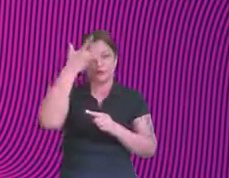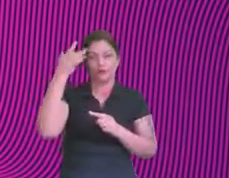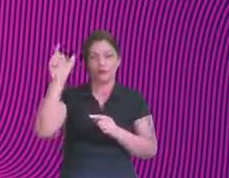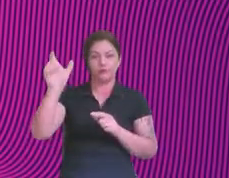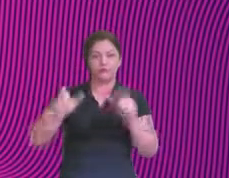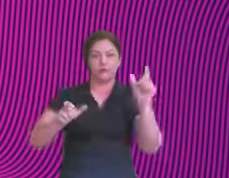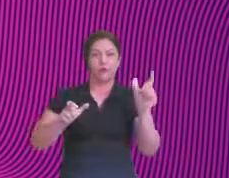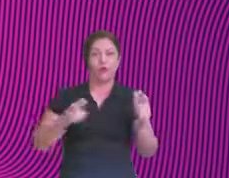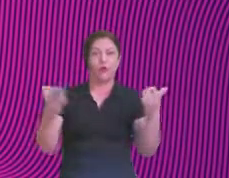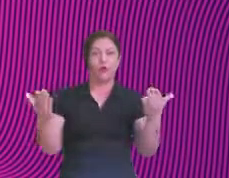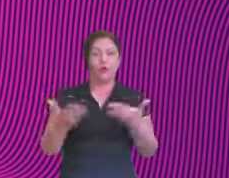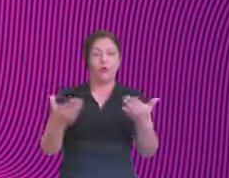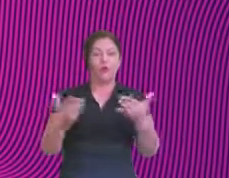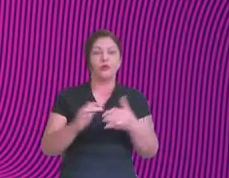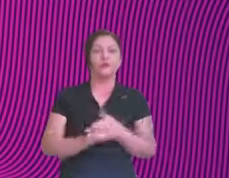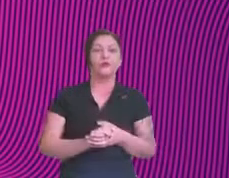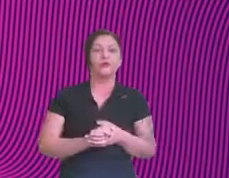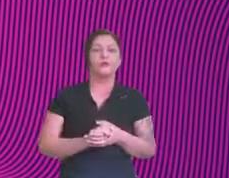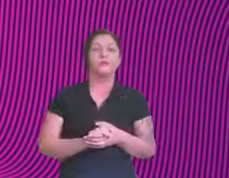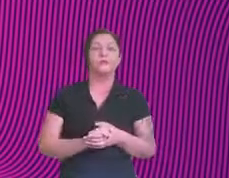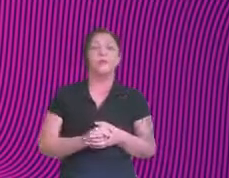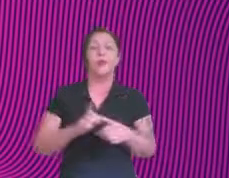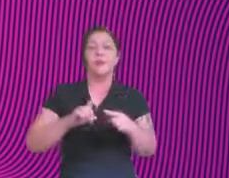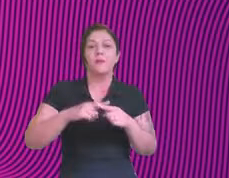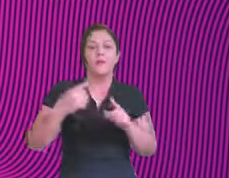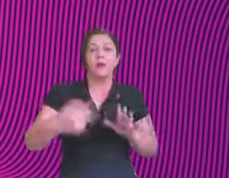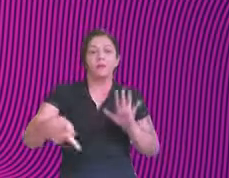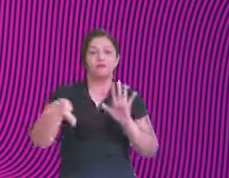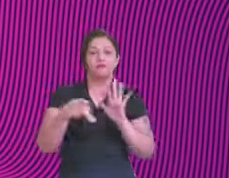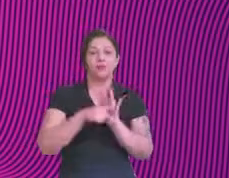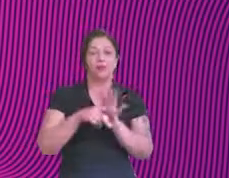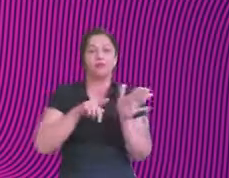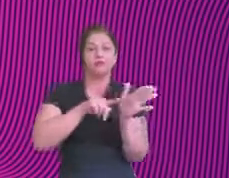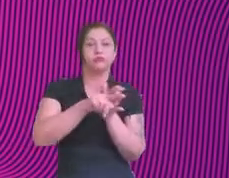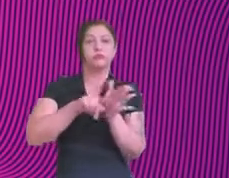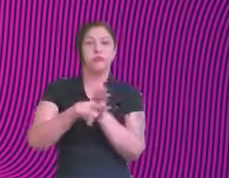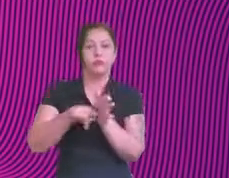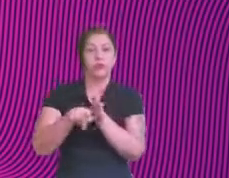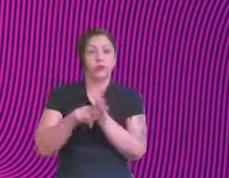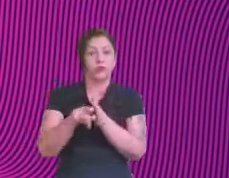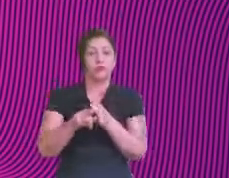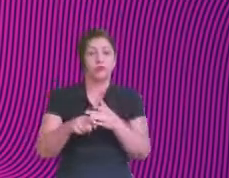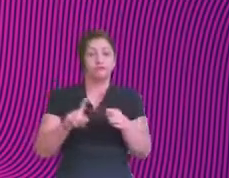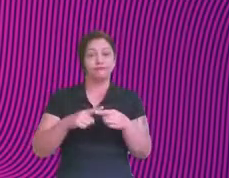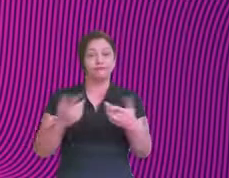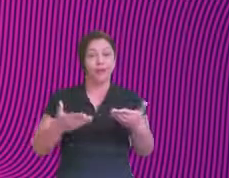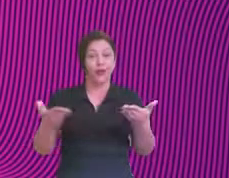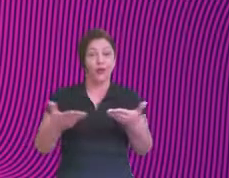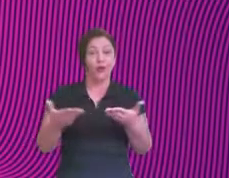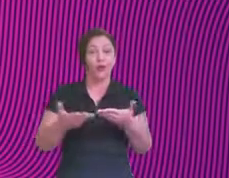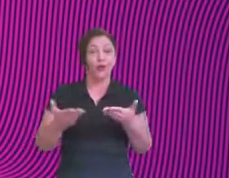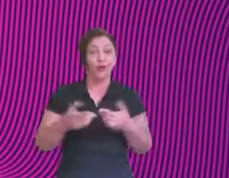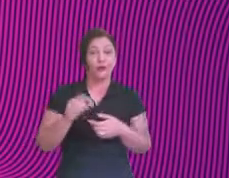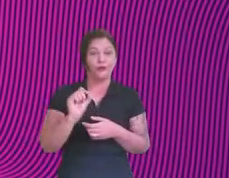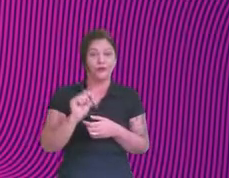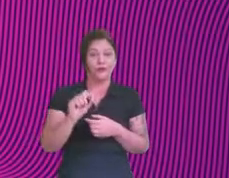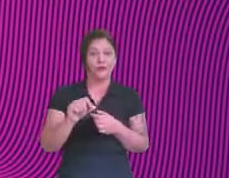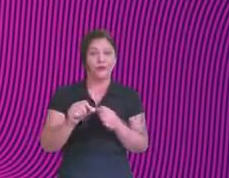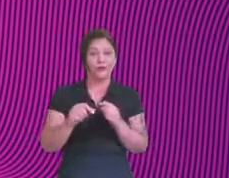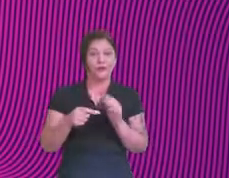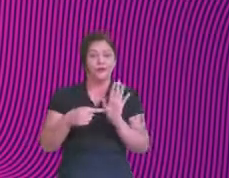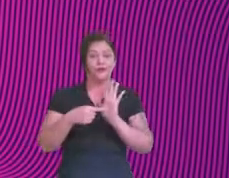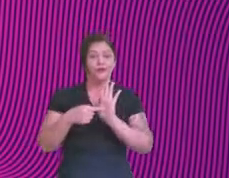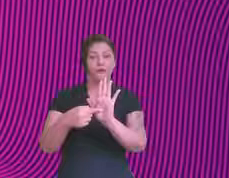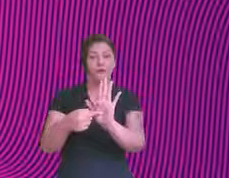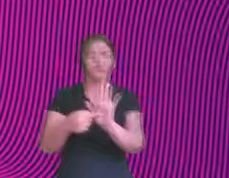intraperitoneal. Eu tenho algumas perguntas próprias, mas eu vou deixar para fazer isso durante a discussão. Eu vou apresentar, então, Dr. Rodrigo